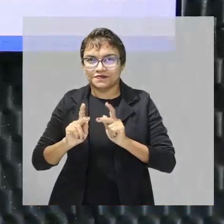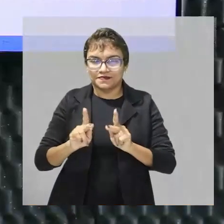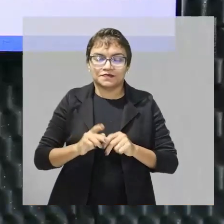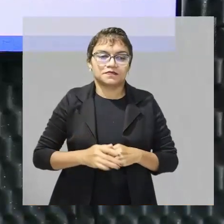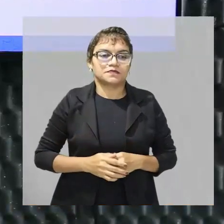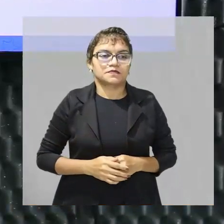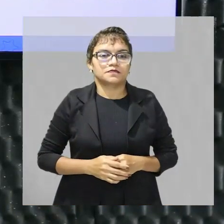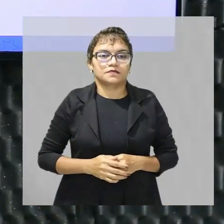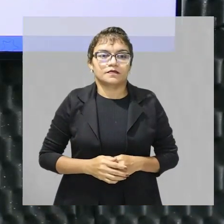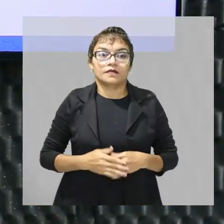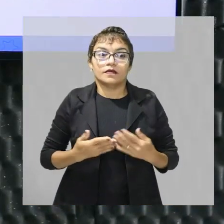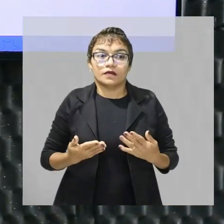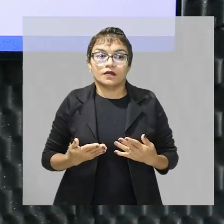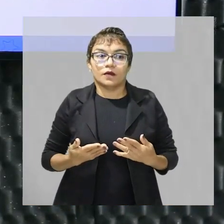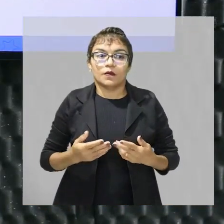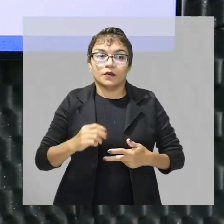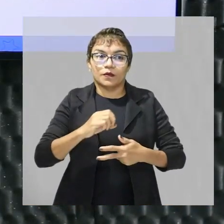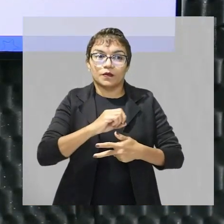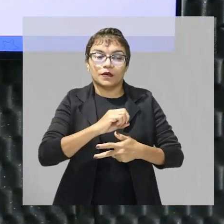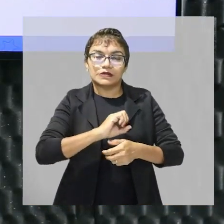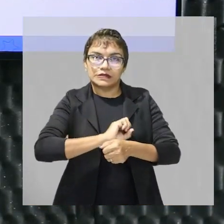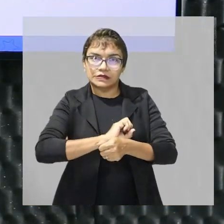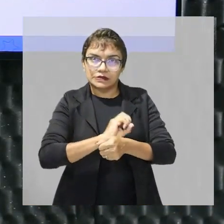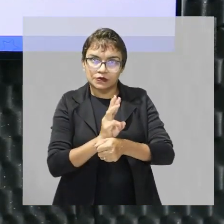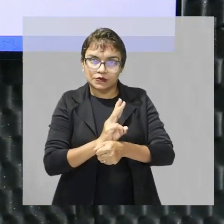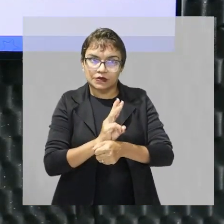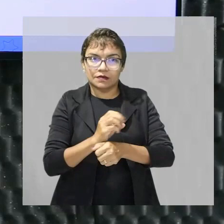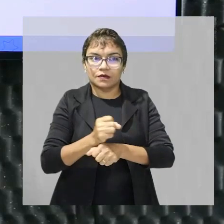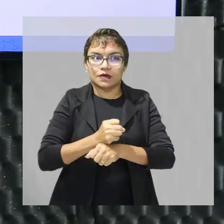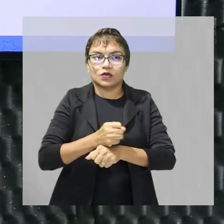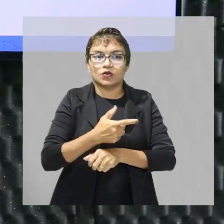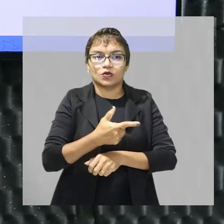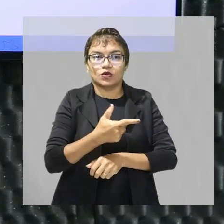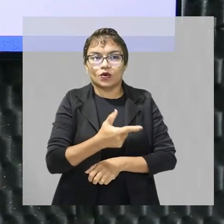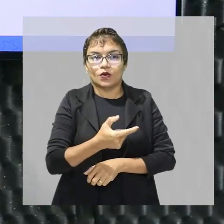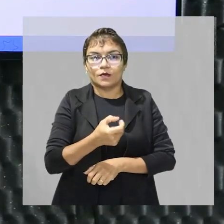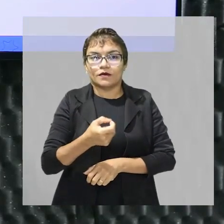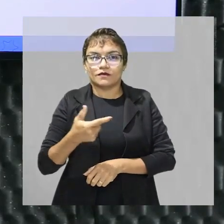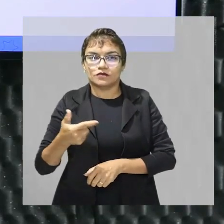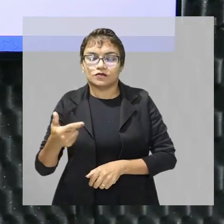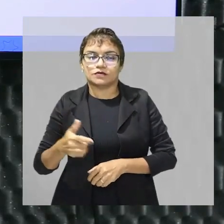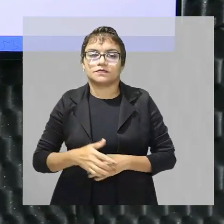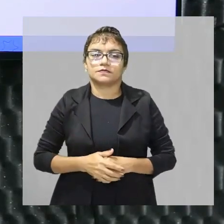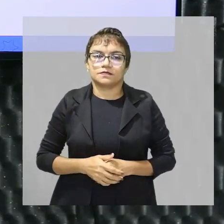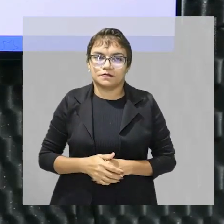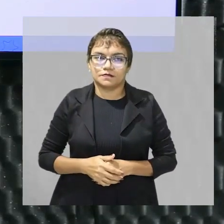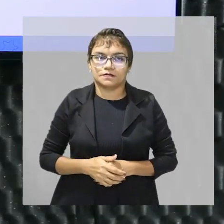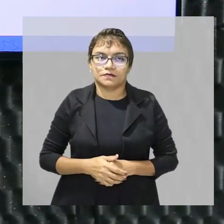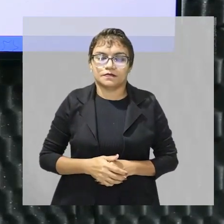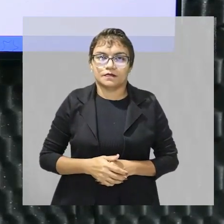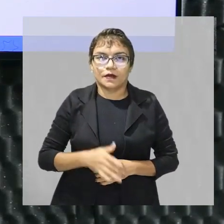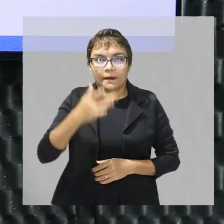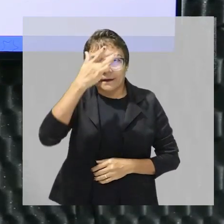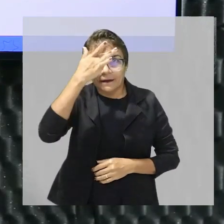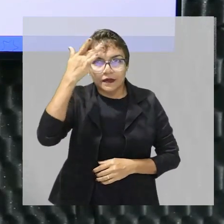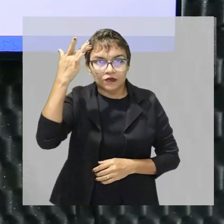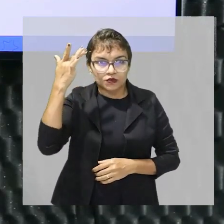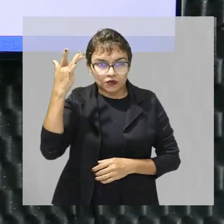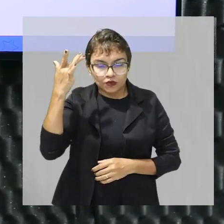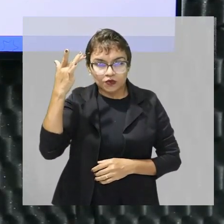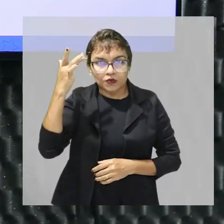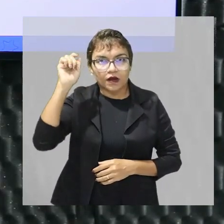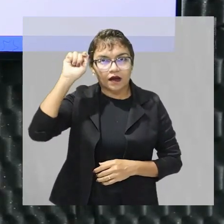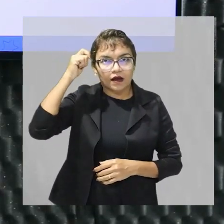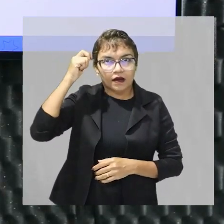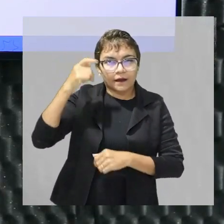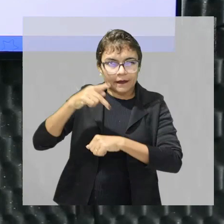uma questão Paz Uema 2022, ok? O africano foi o responsável pela introdução da